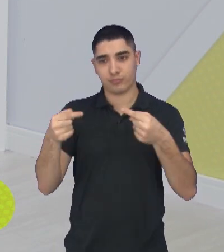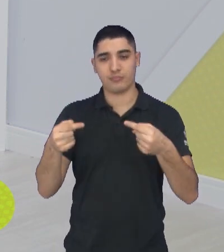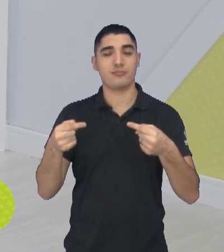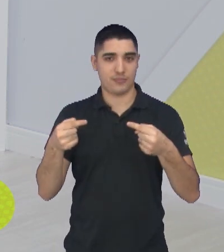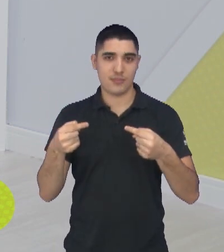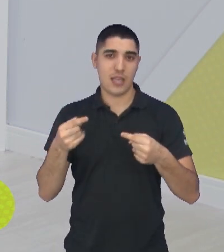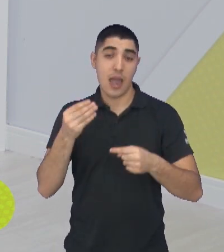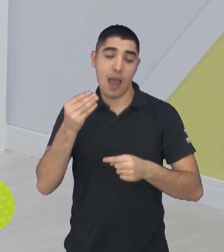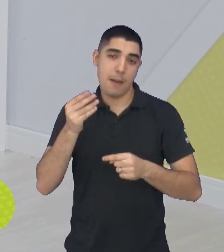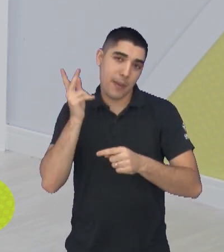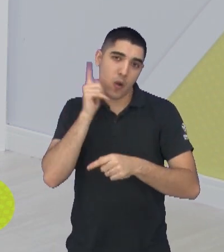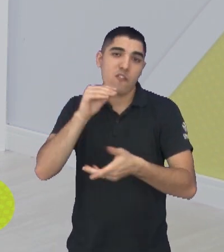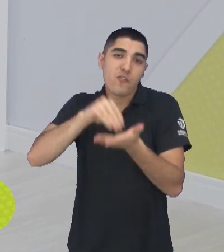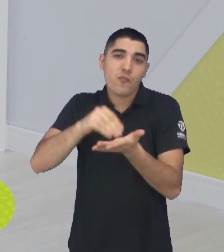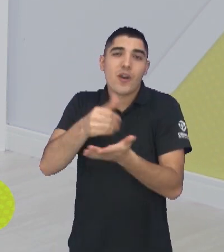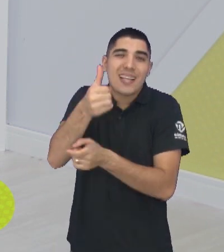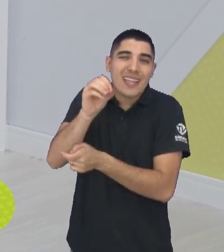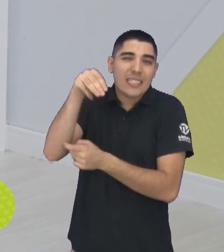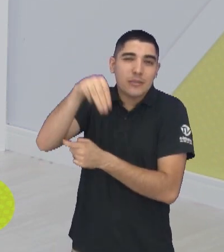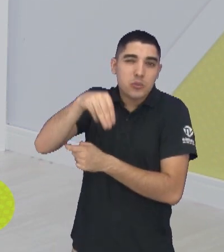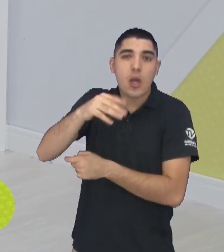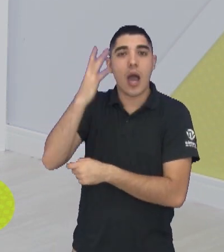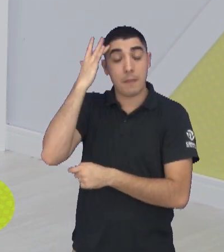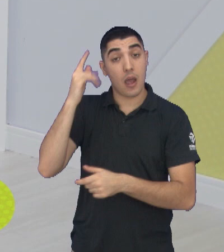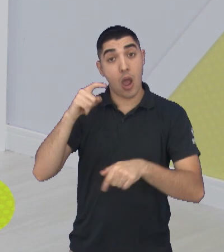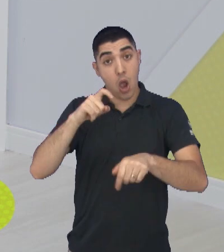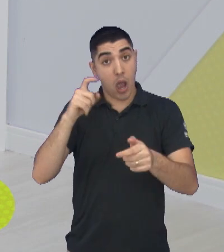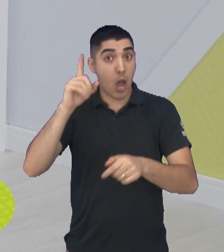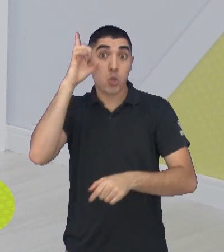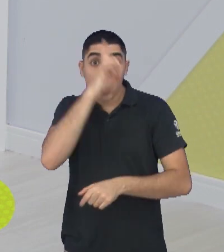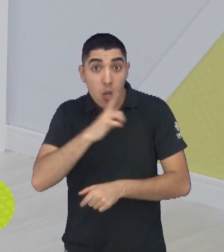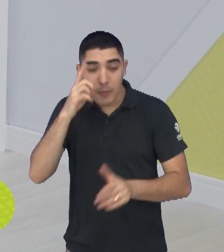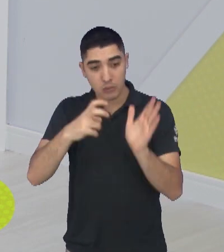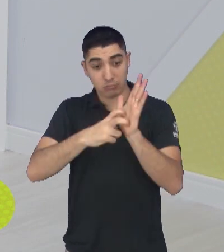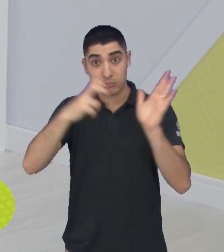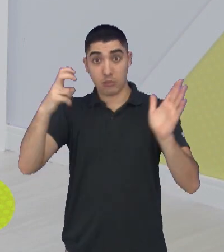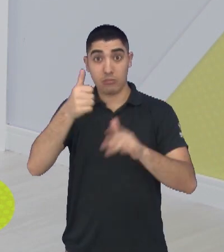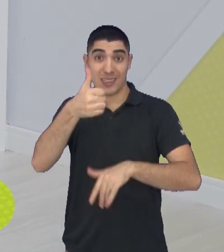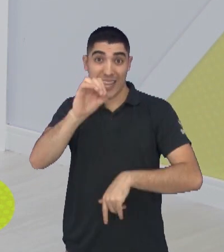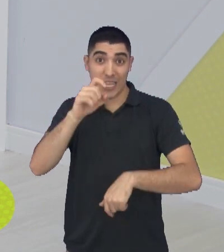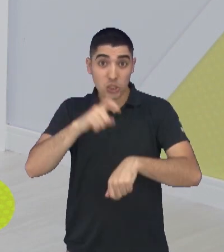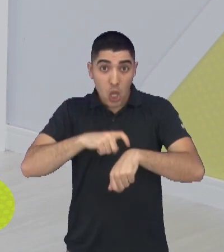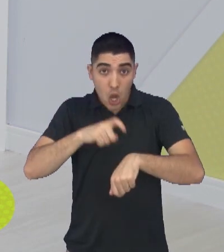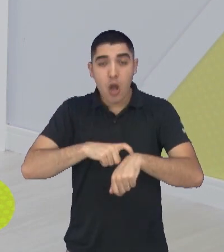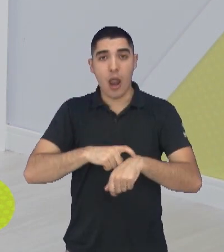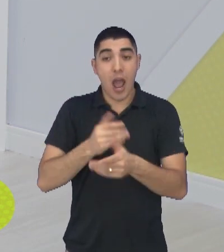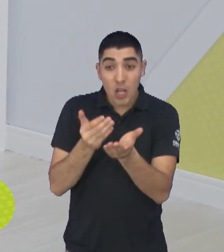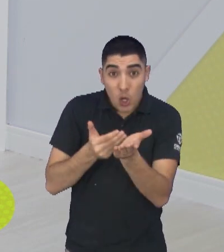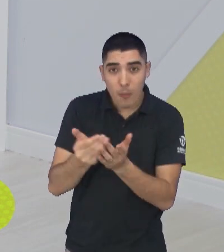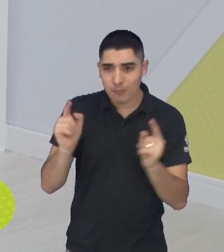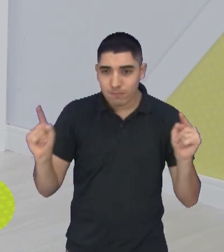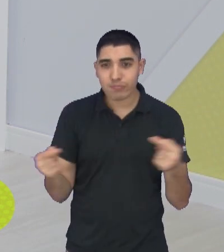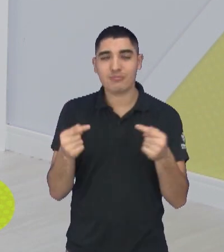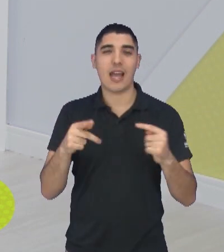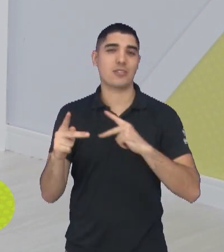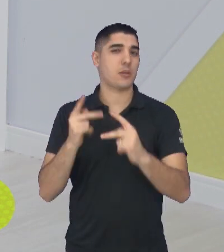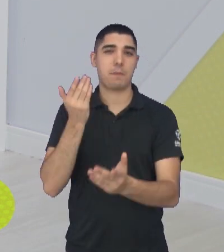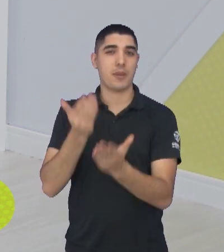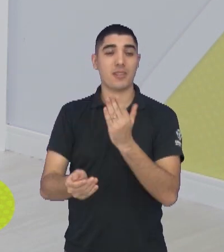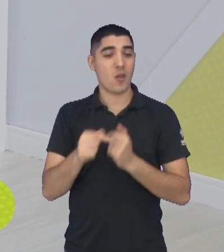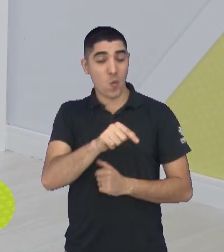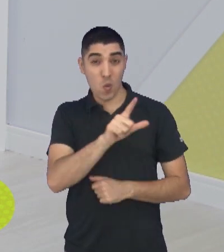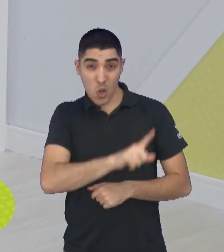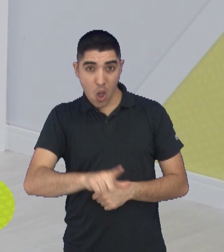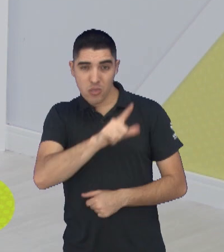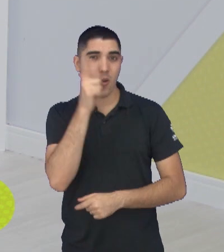e jogar o restante no dia seguinte, 10 da manhã. E 10 da manhã começou o jogo no domingo e aí não deu para o São José. O time de Londrina marcou mais